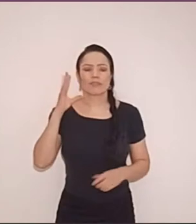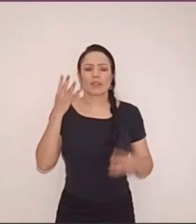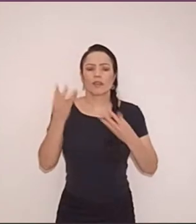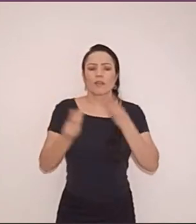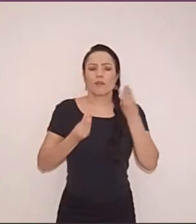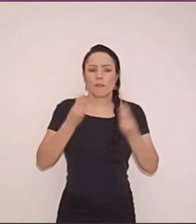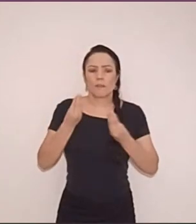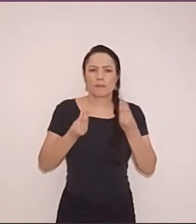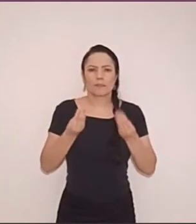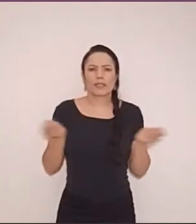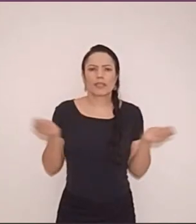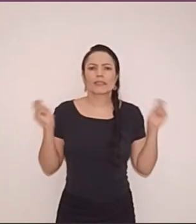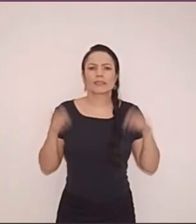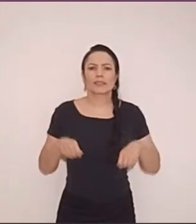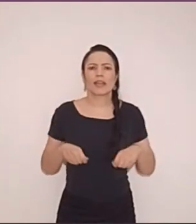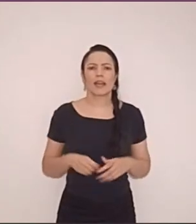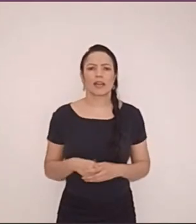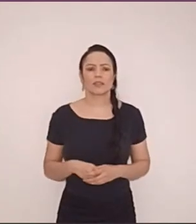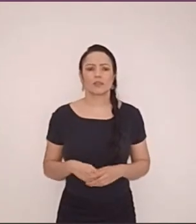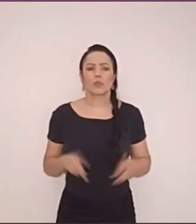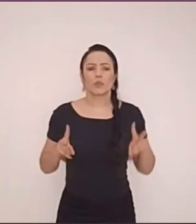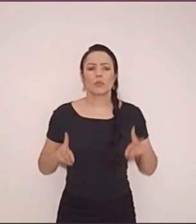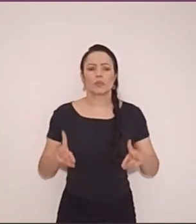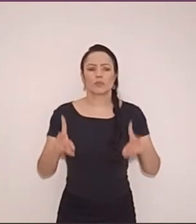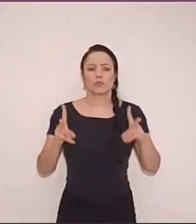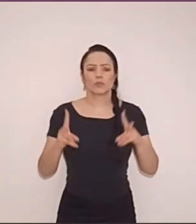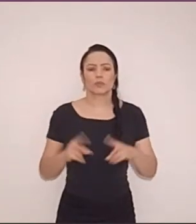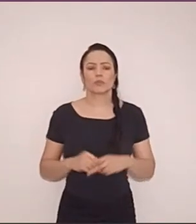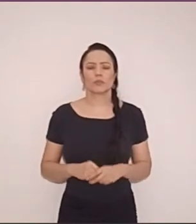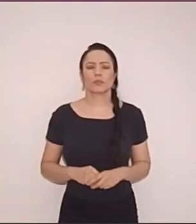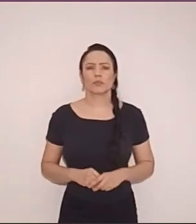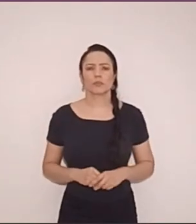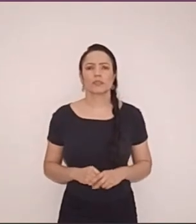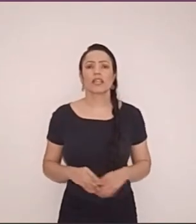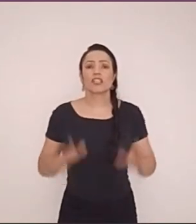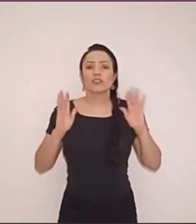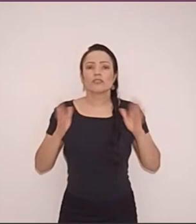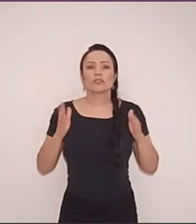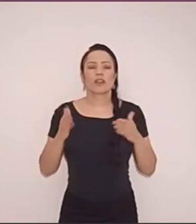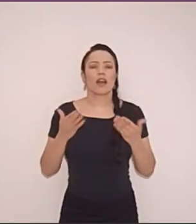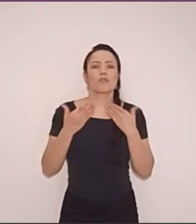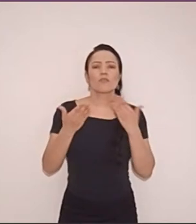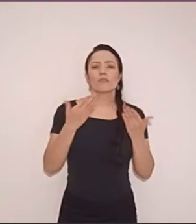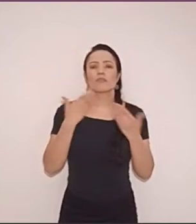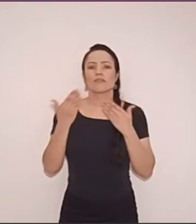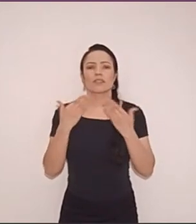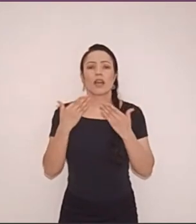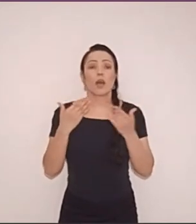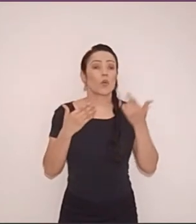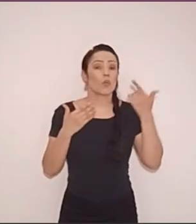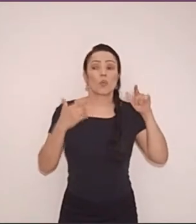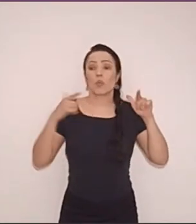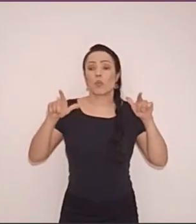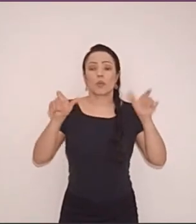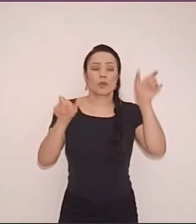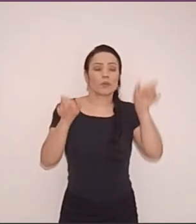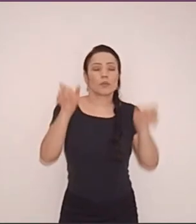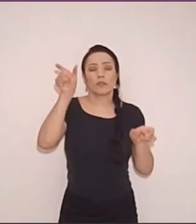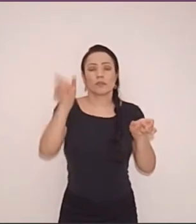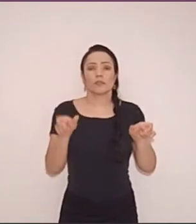Como como que dá continuidade à diálogos que a gente já estava conversando falando com outras pessoas